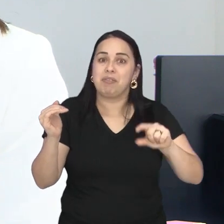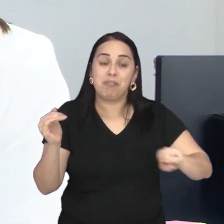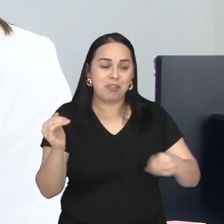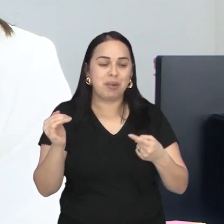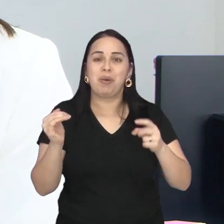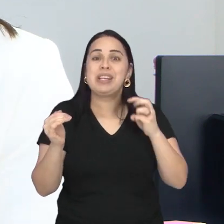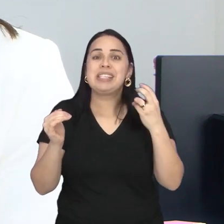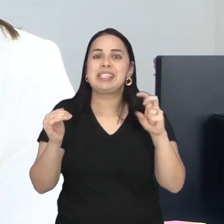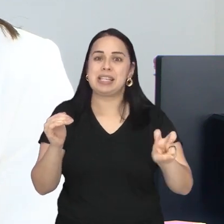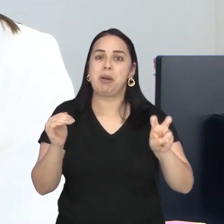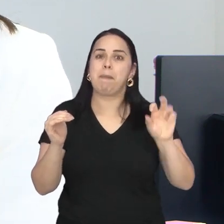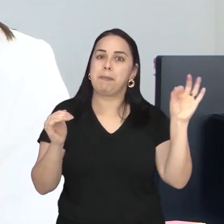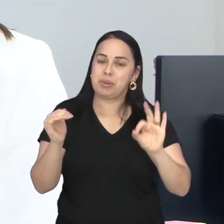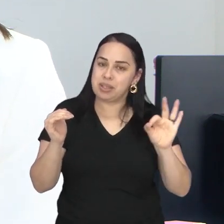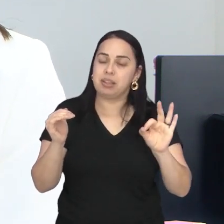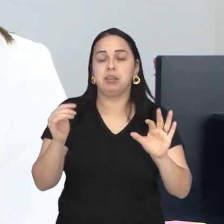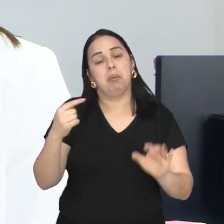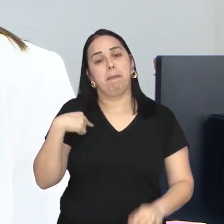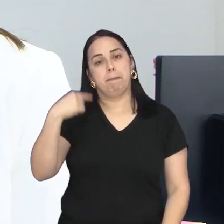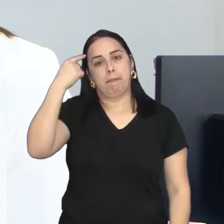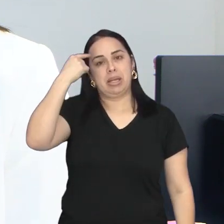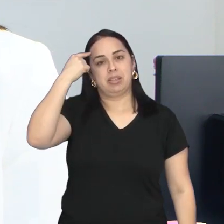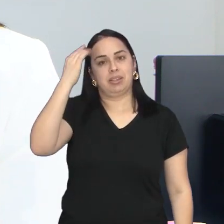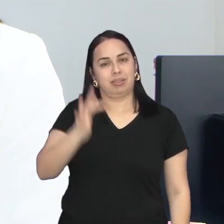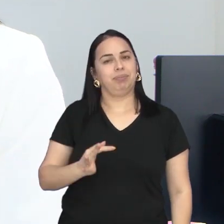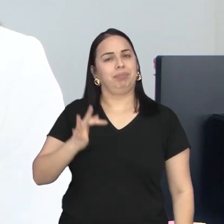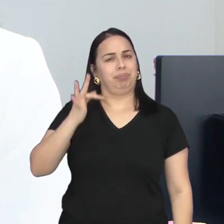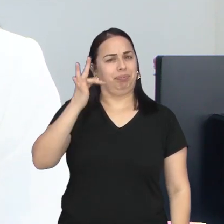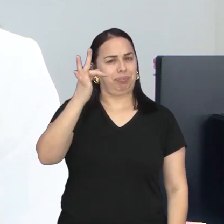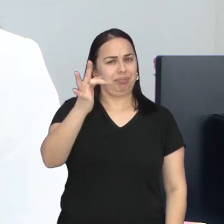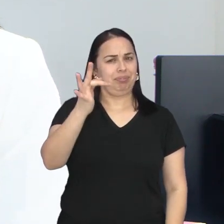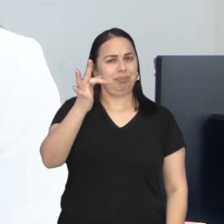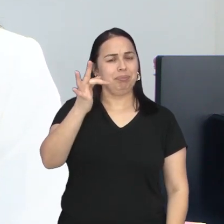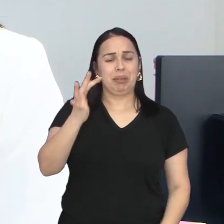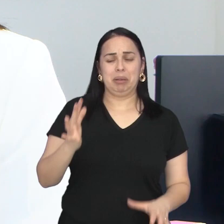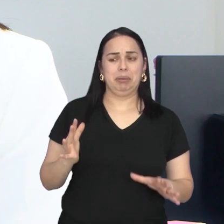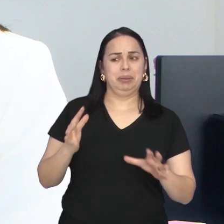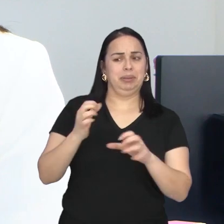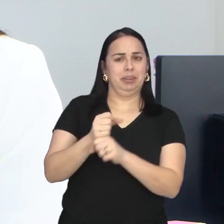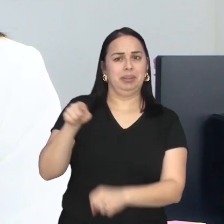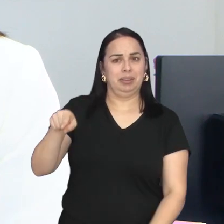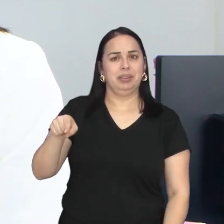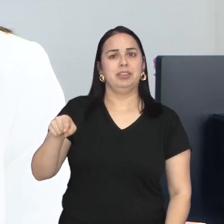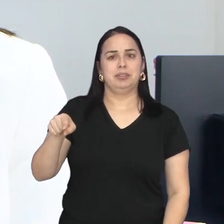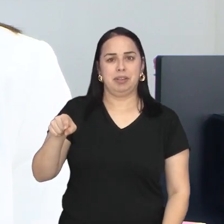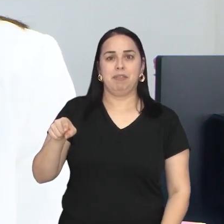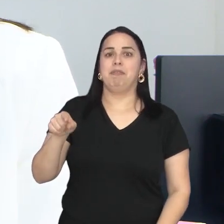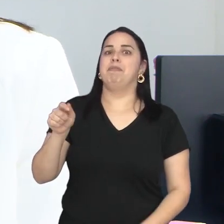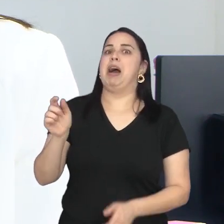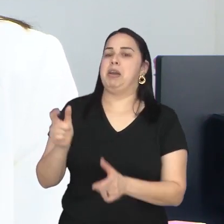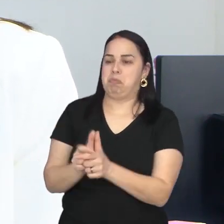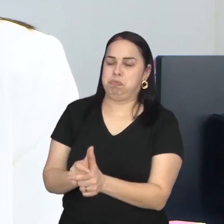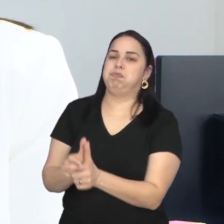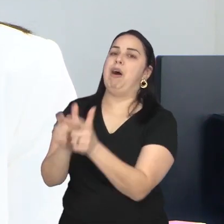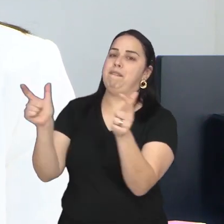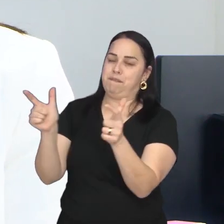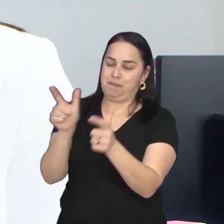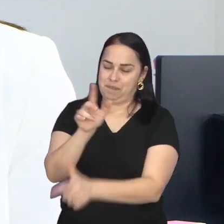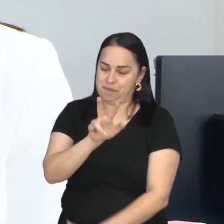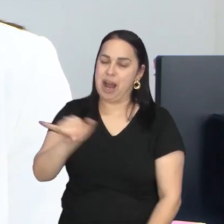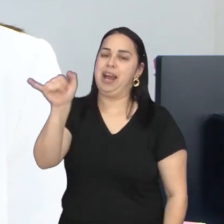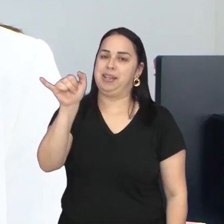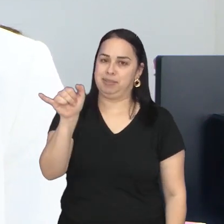de três e meio por cento e futuramente pelos cálculos aí dos especialistas os gatos vão acabar